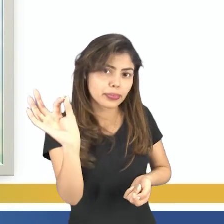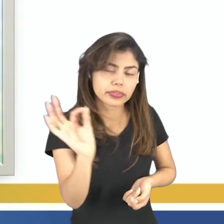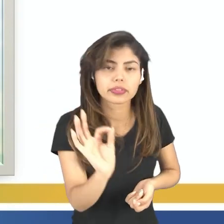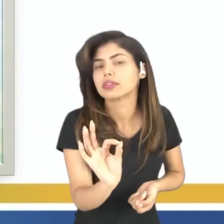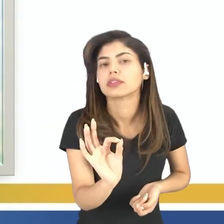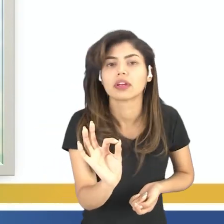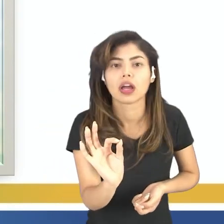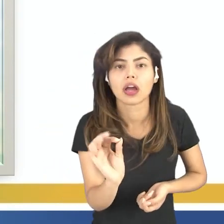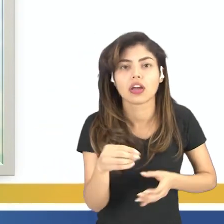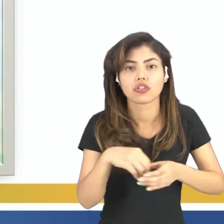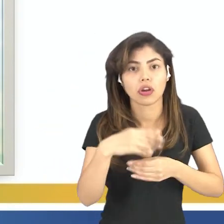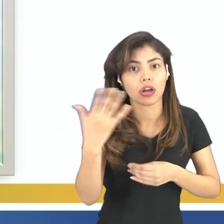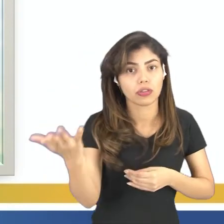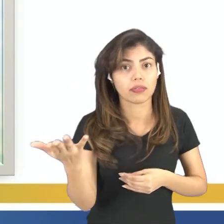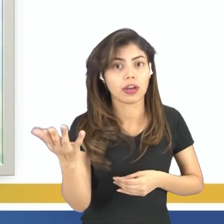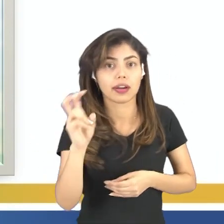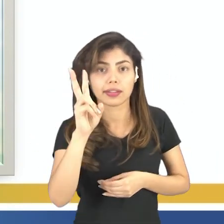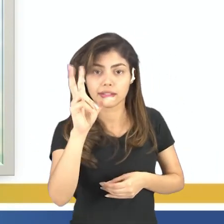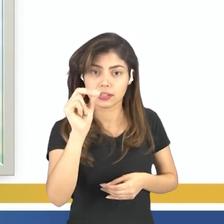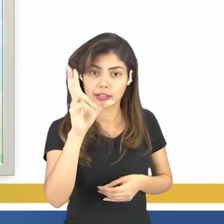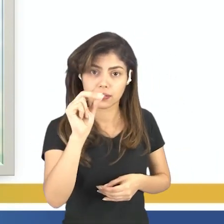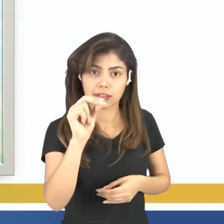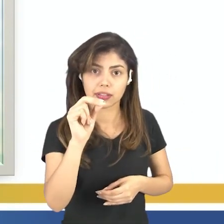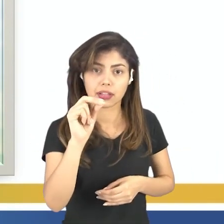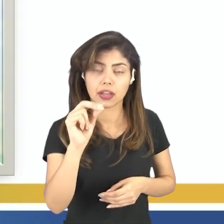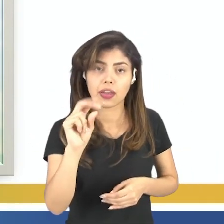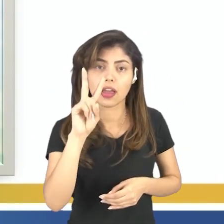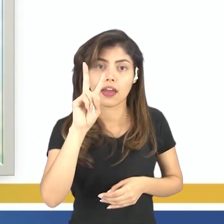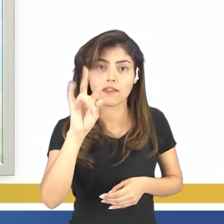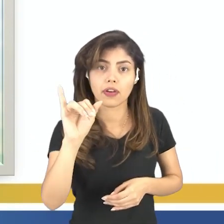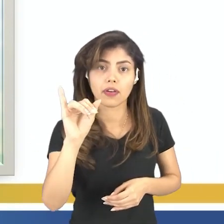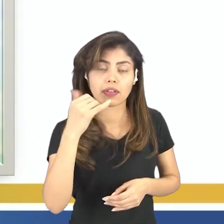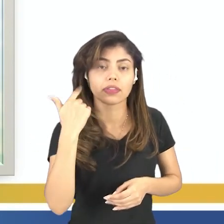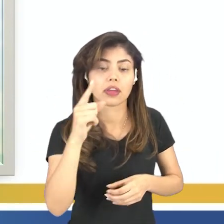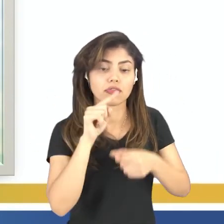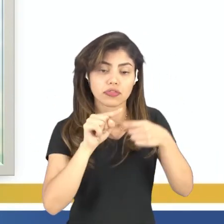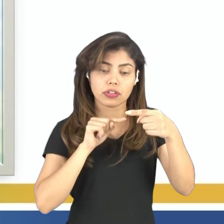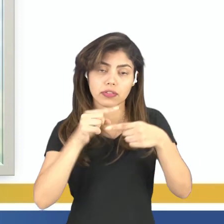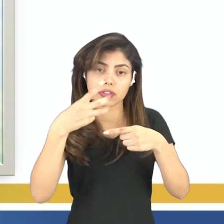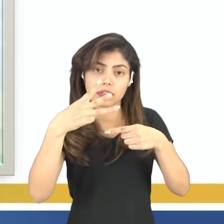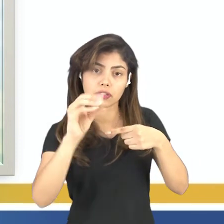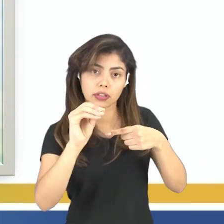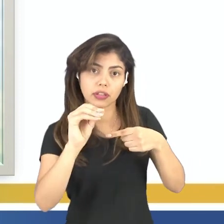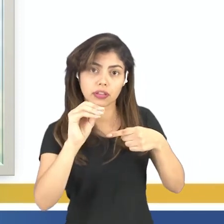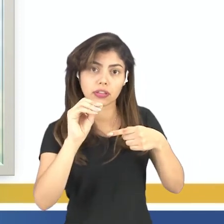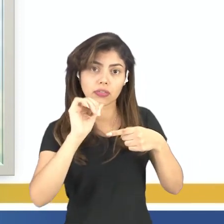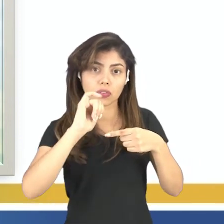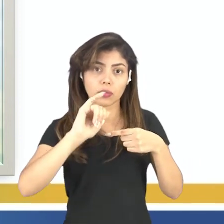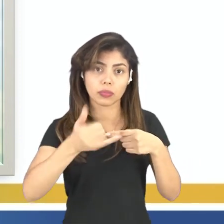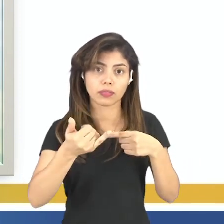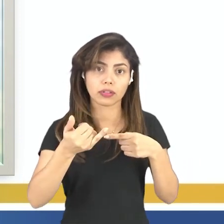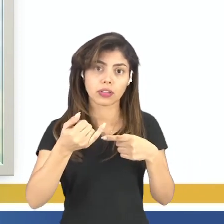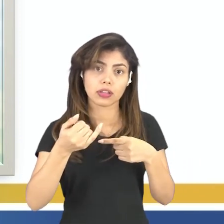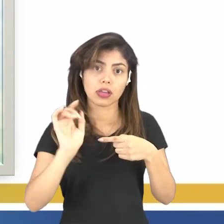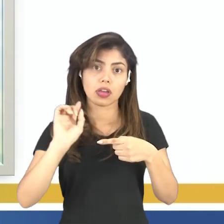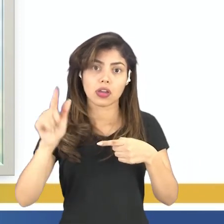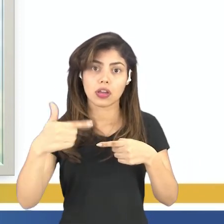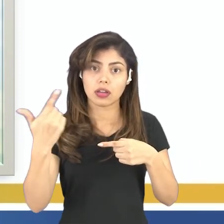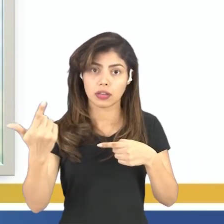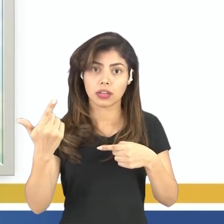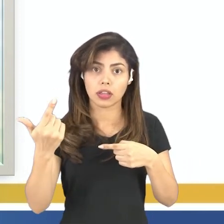80 joules de energia, mas desses 80 eu estou aproveitando 30 e estou jogando